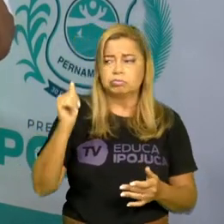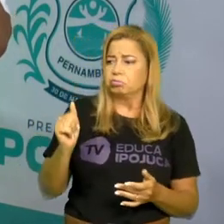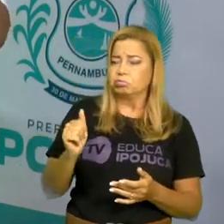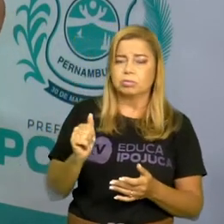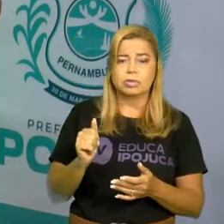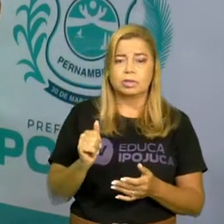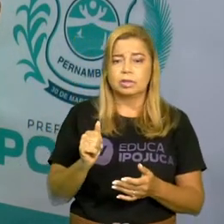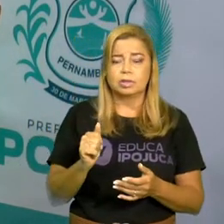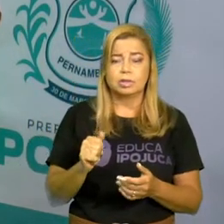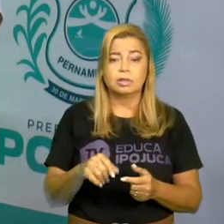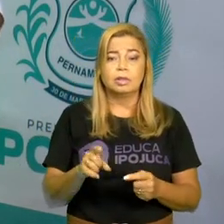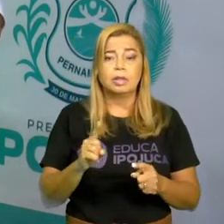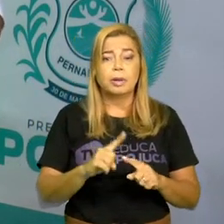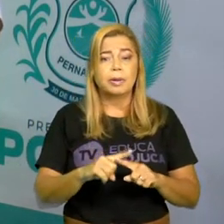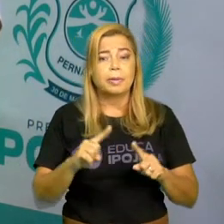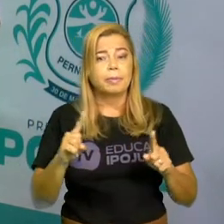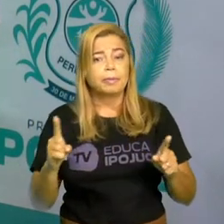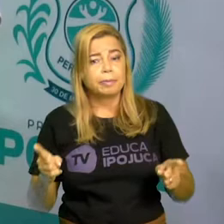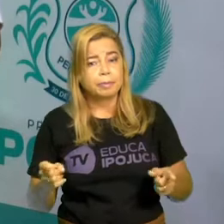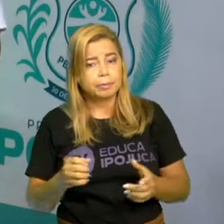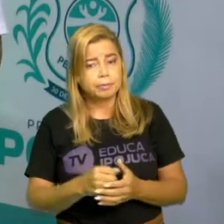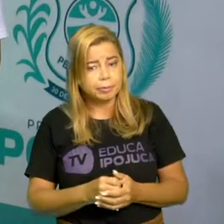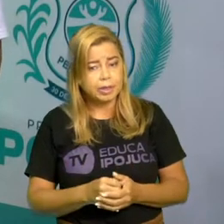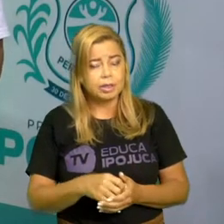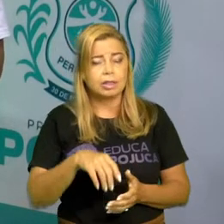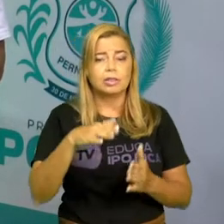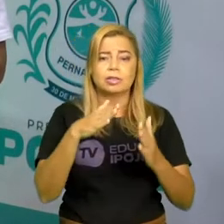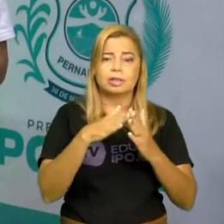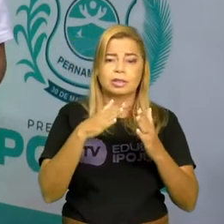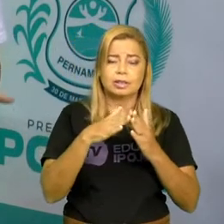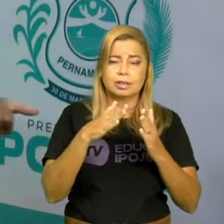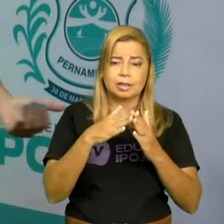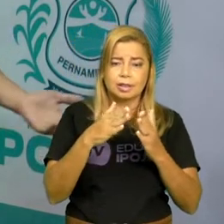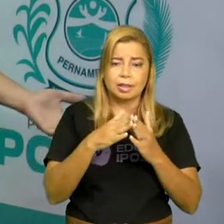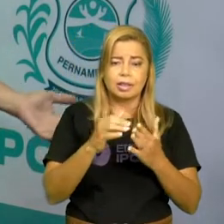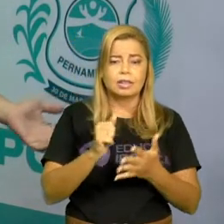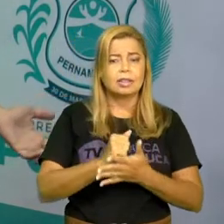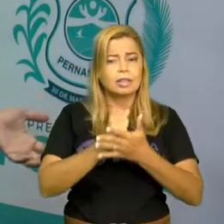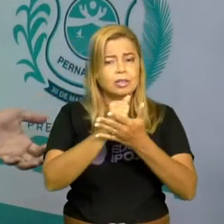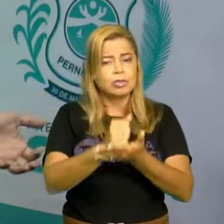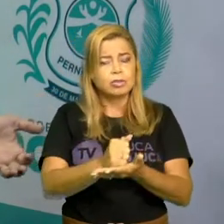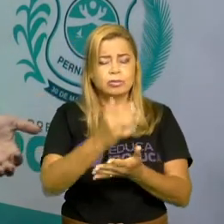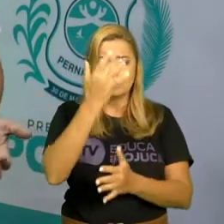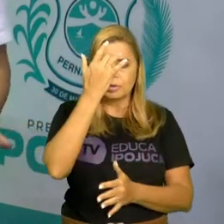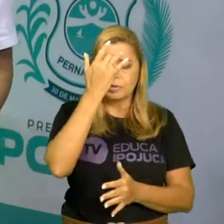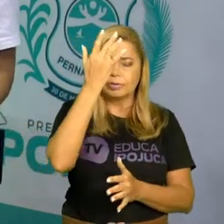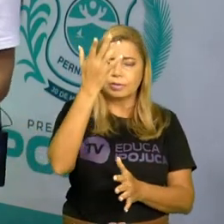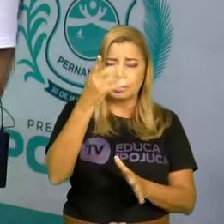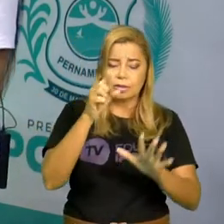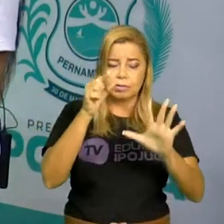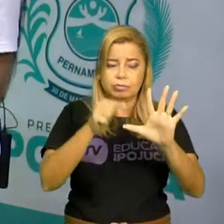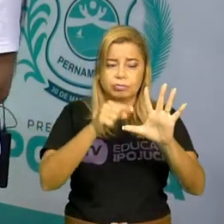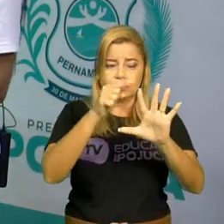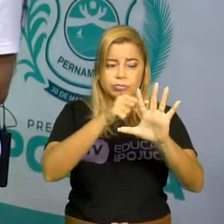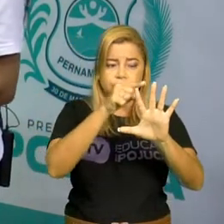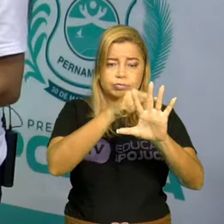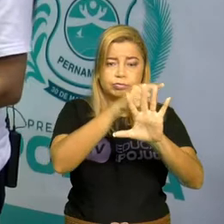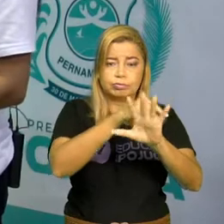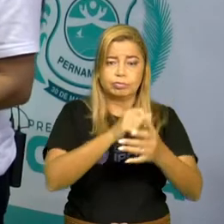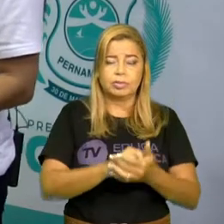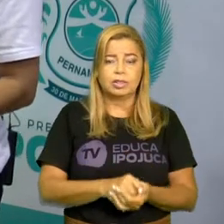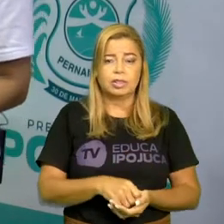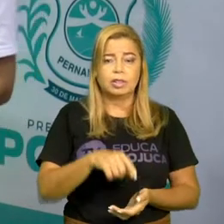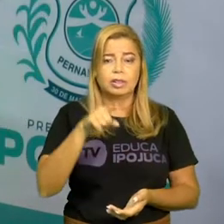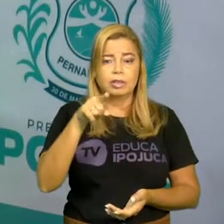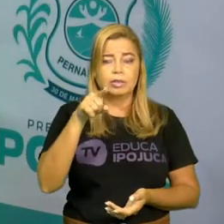de contar, ele na sua casinha facilita isso. Por quê? Porque se você